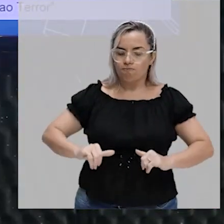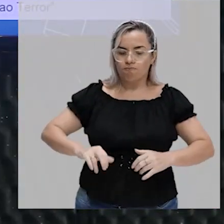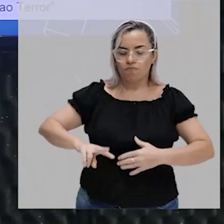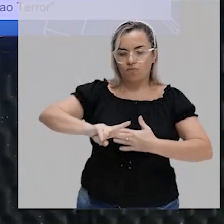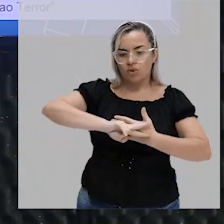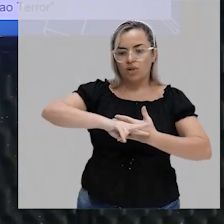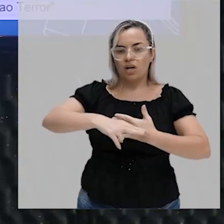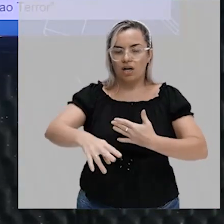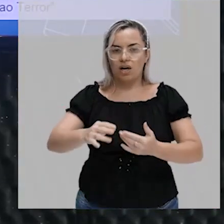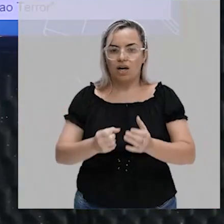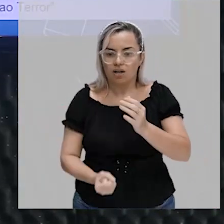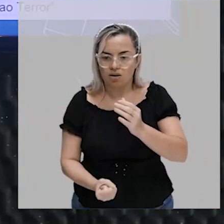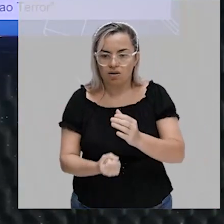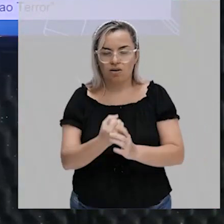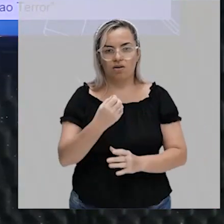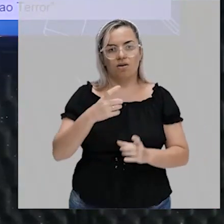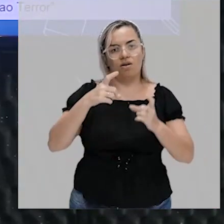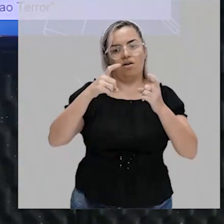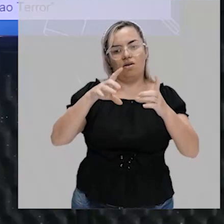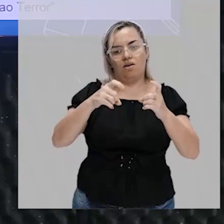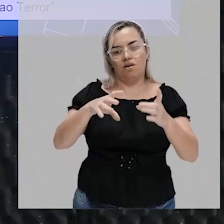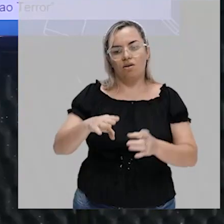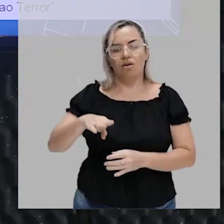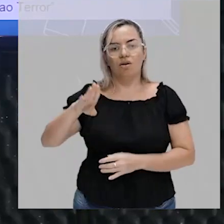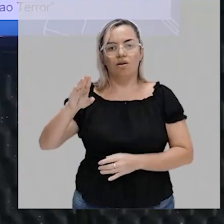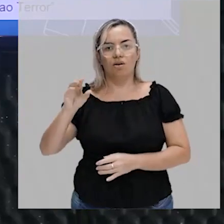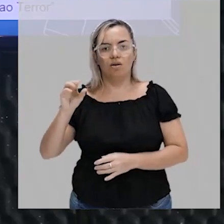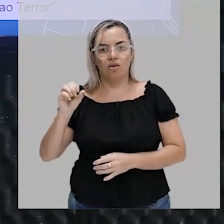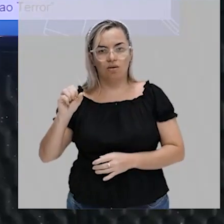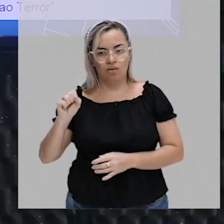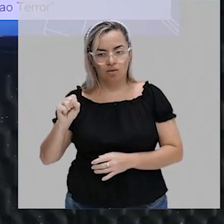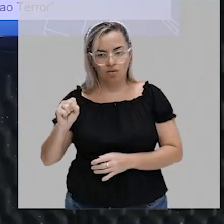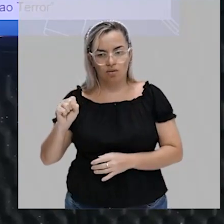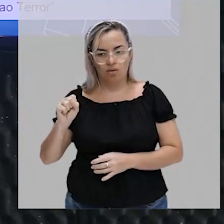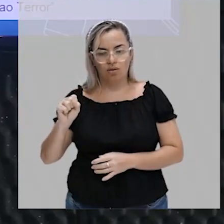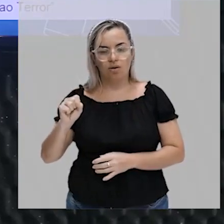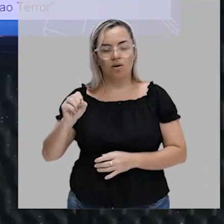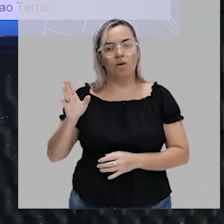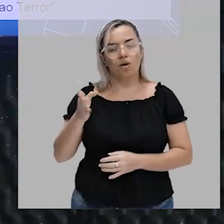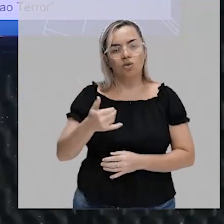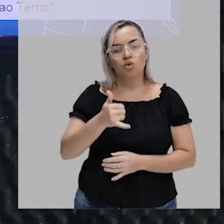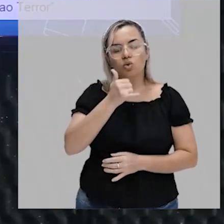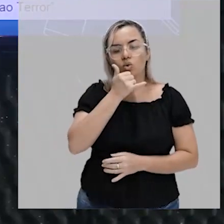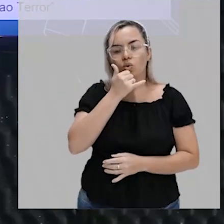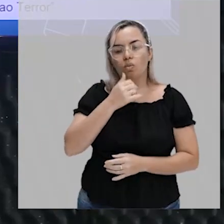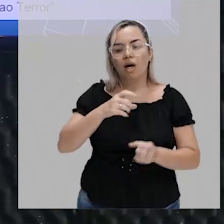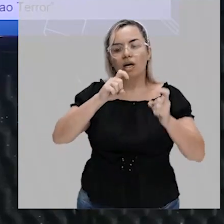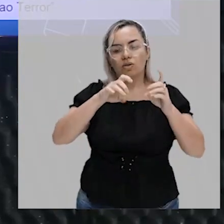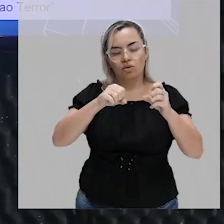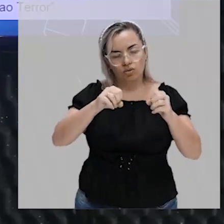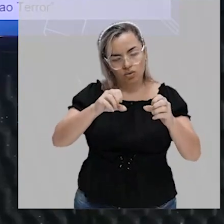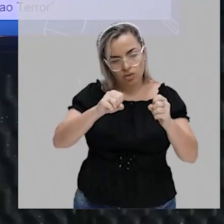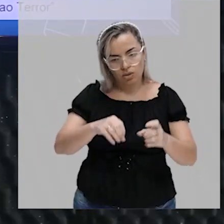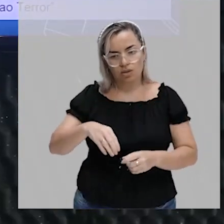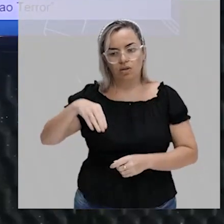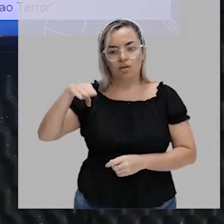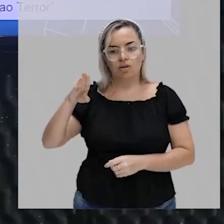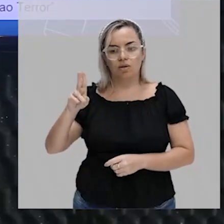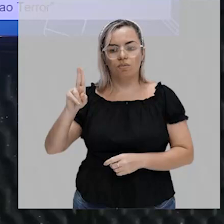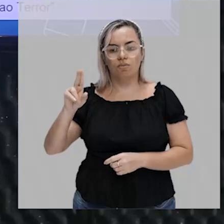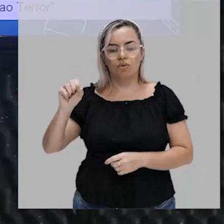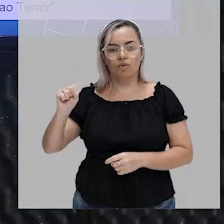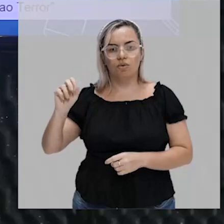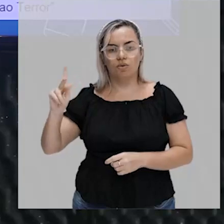política internacional pautada no antiterrorismo e principalmente na ação prévia. Não vamos mais esperar acontecer o atentado para a gente ir